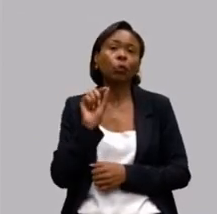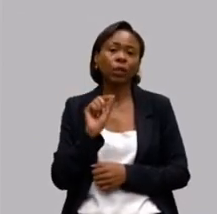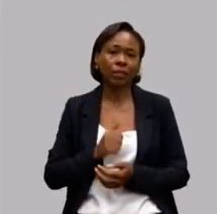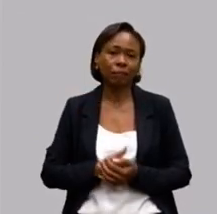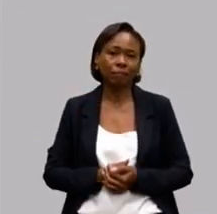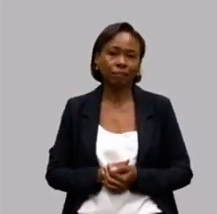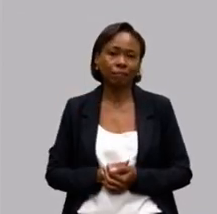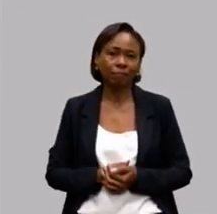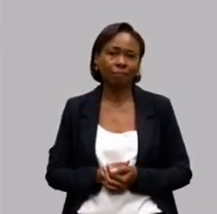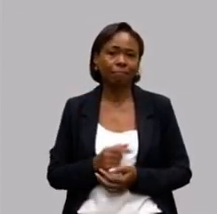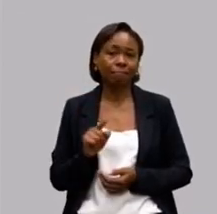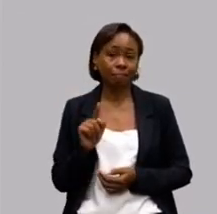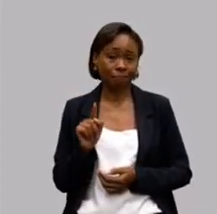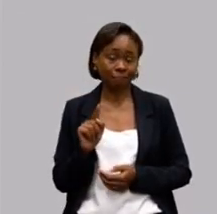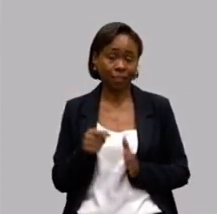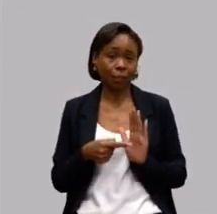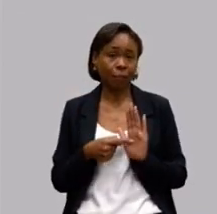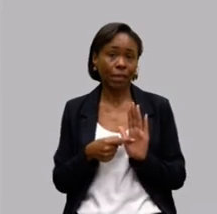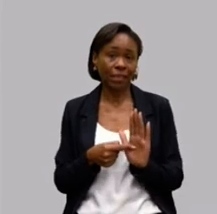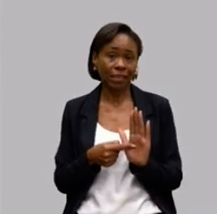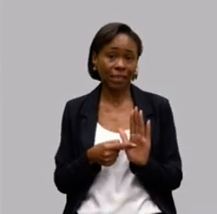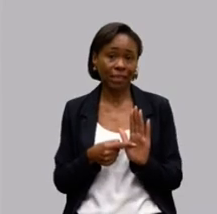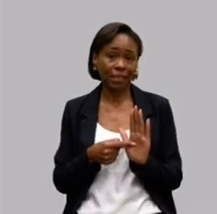vai representar